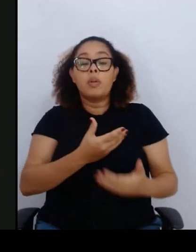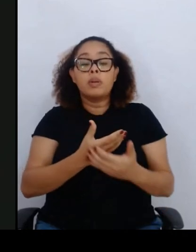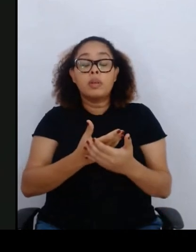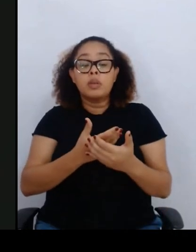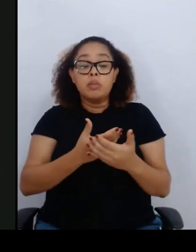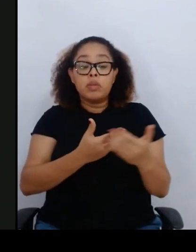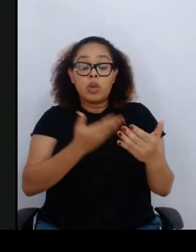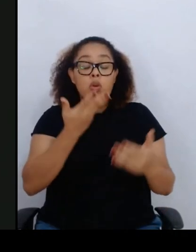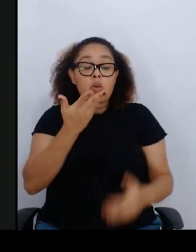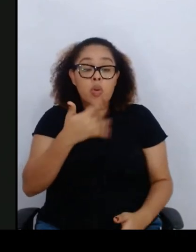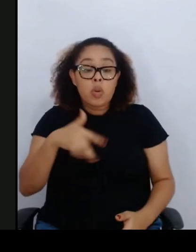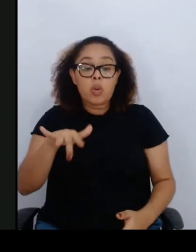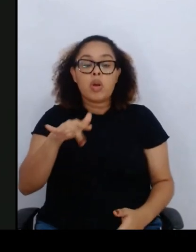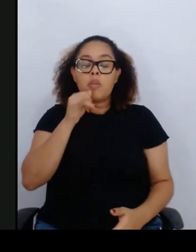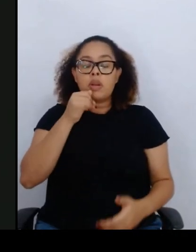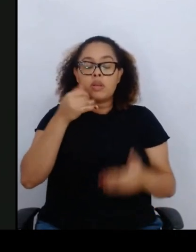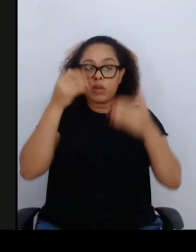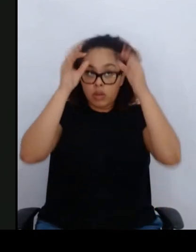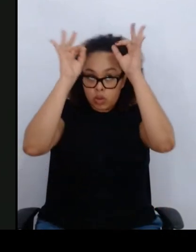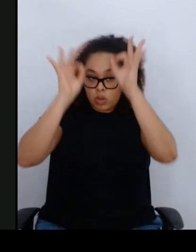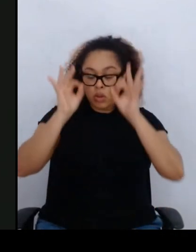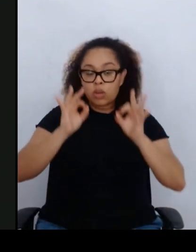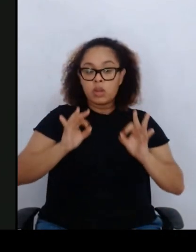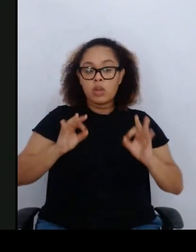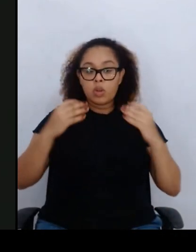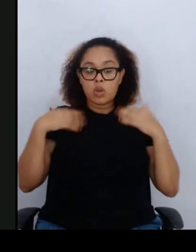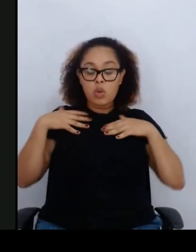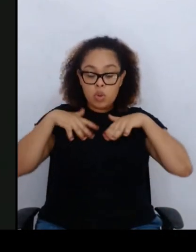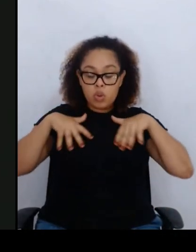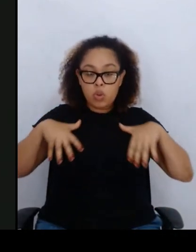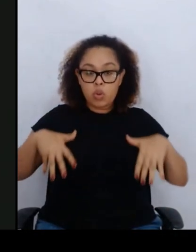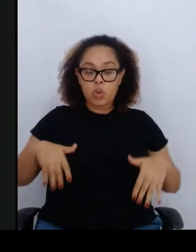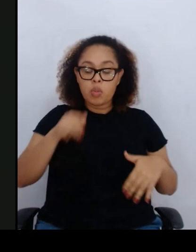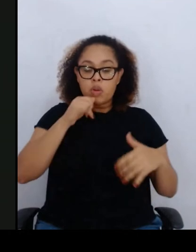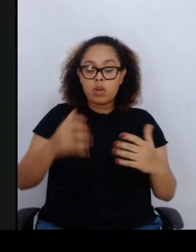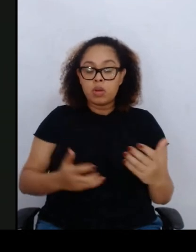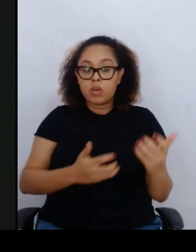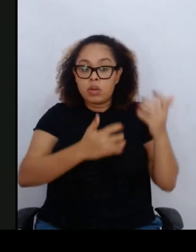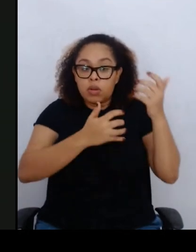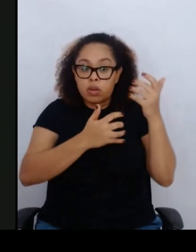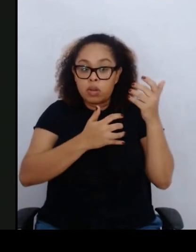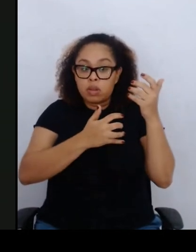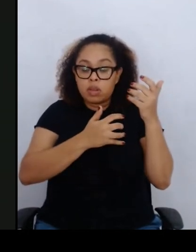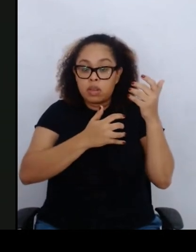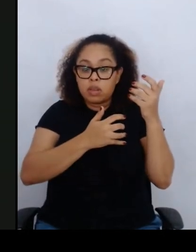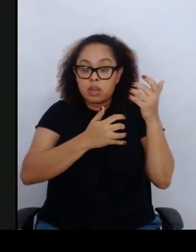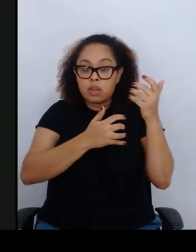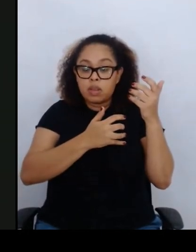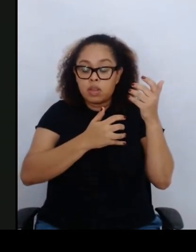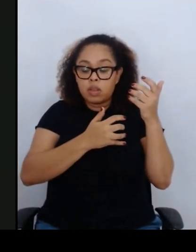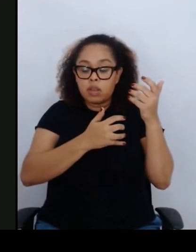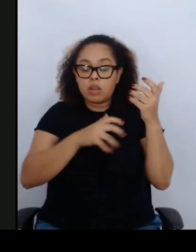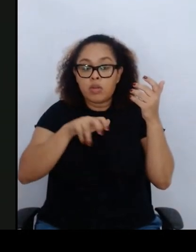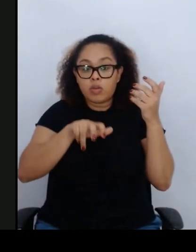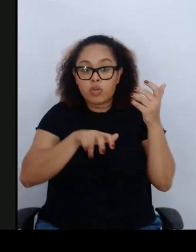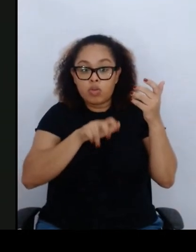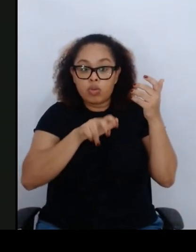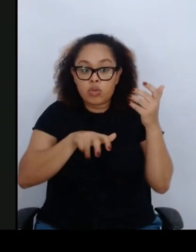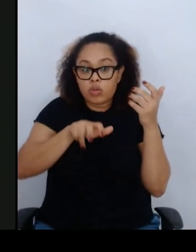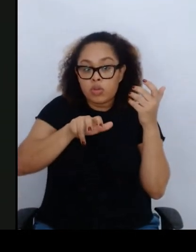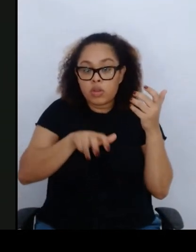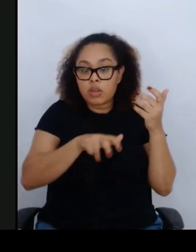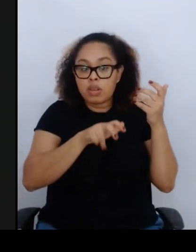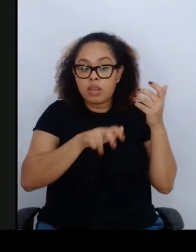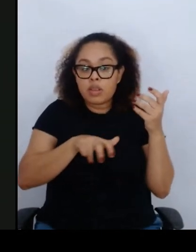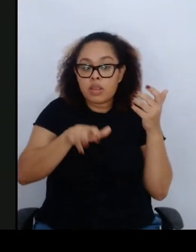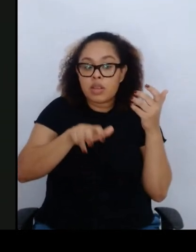vestido com roupa típica a gelada ele caminha da esquerda para direita e carrega uma criança no braço esquerdo e parece se apegar a